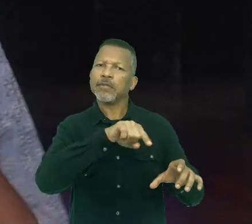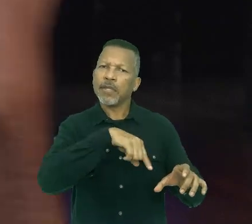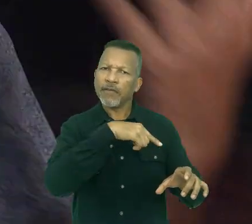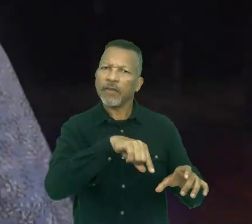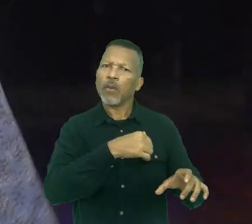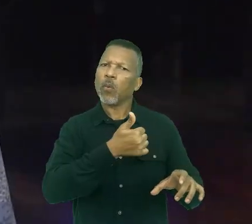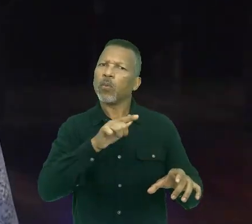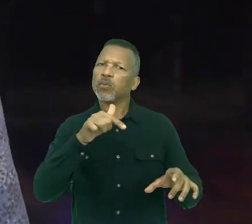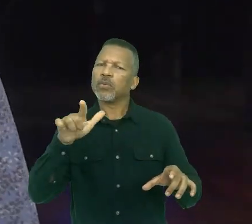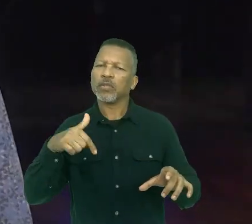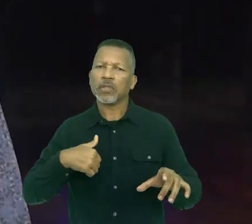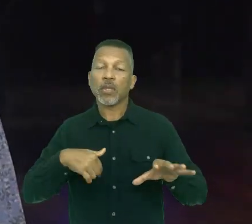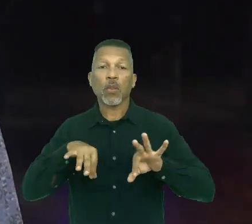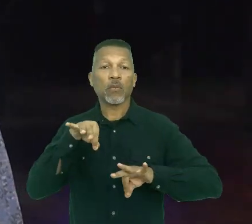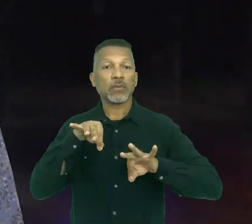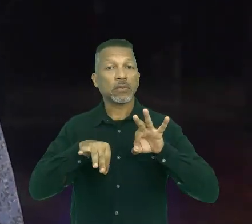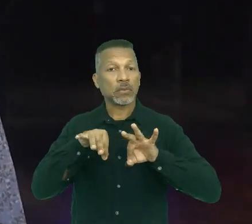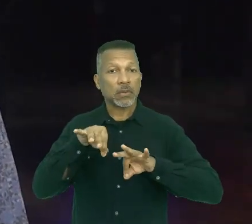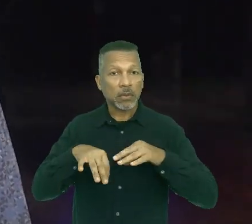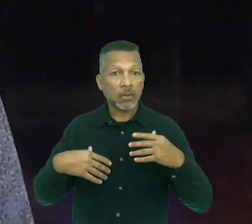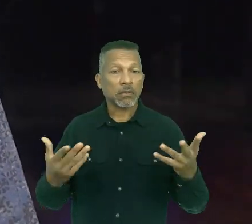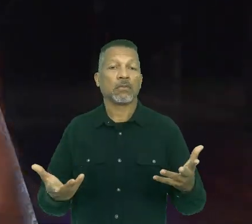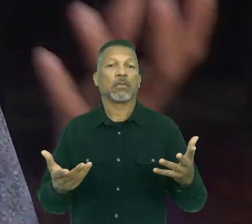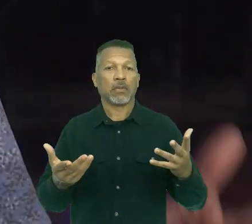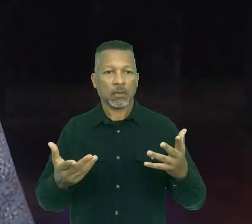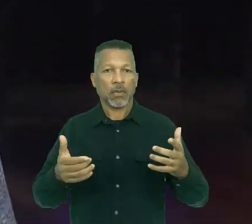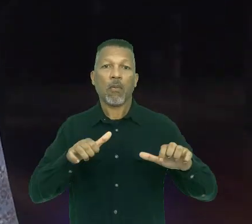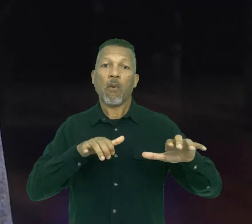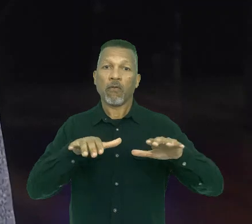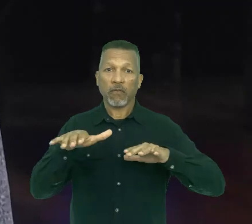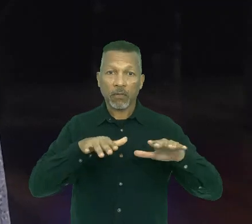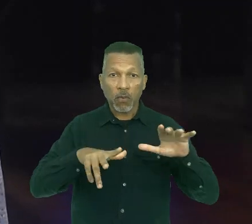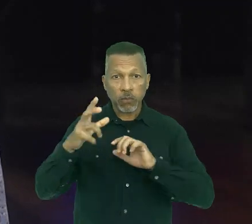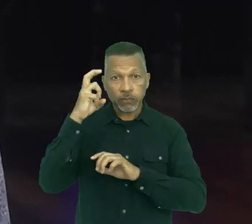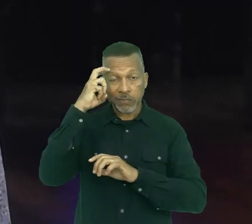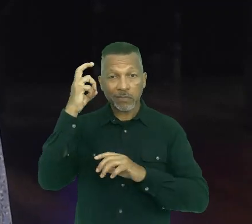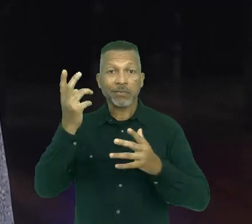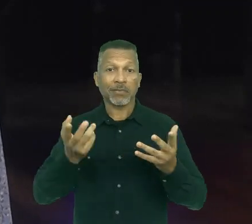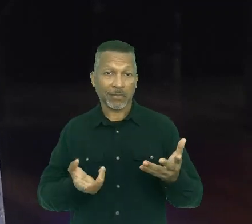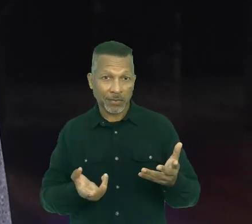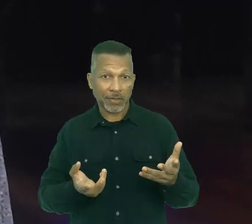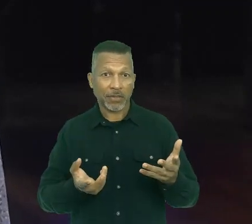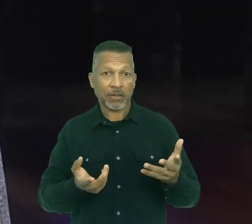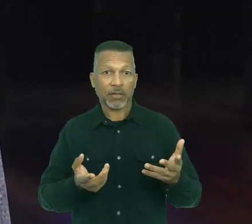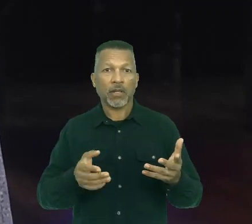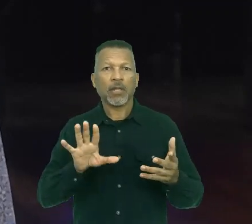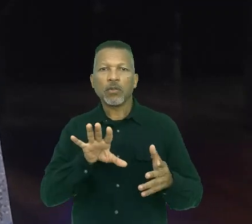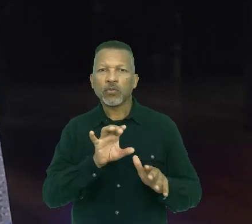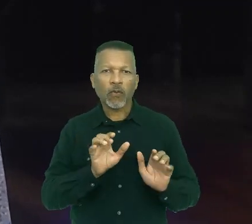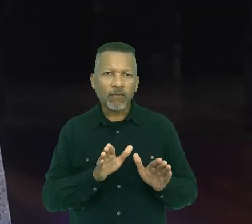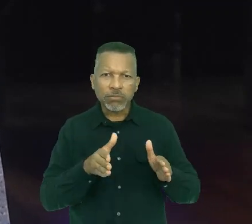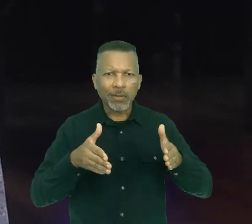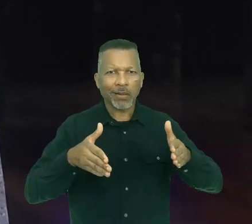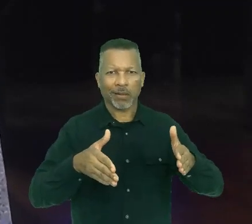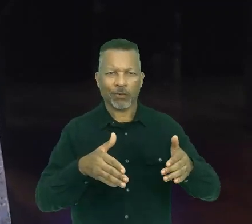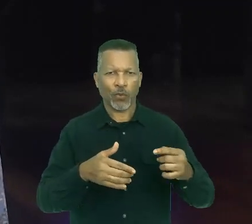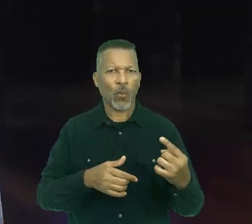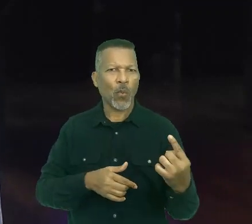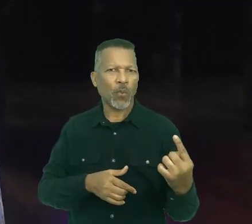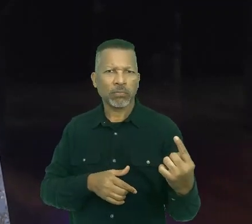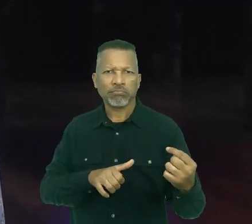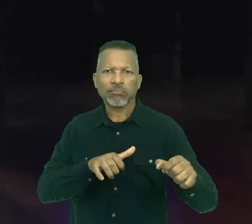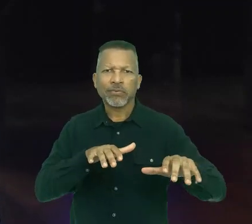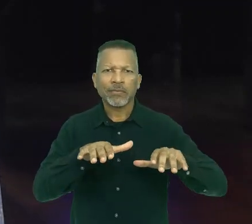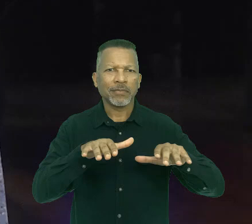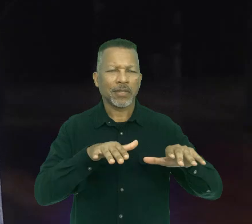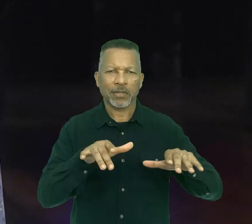coisas, oficinas, né, movimentos culturais. Não era só aquele movimento